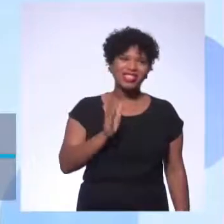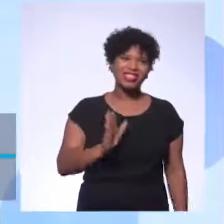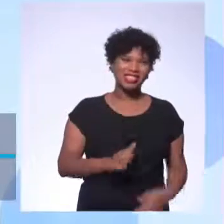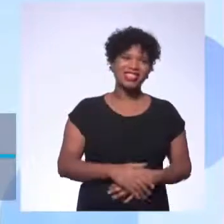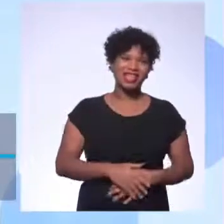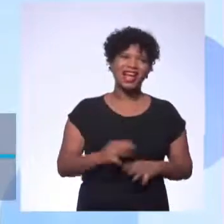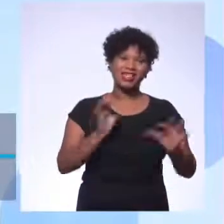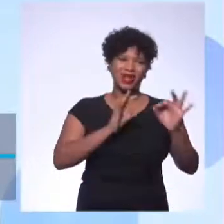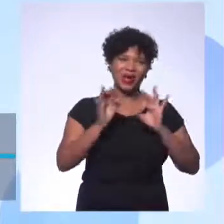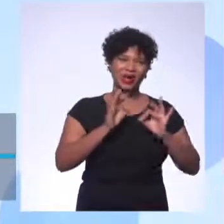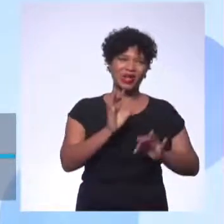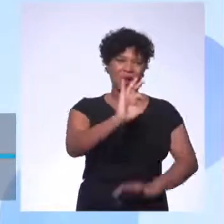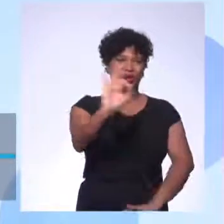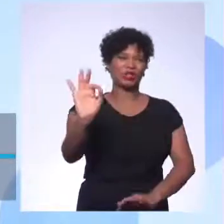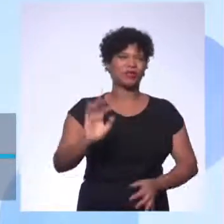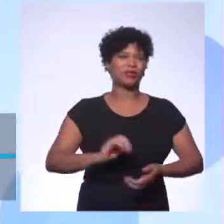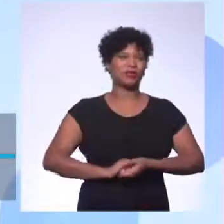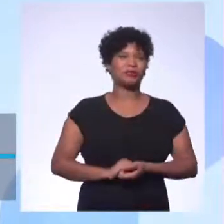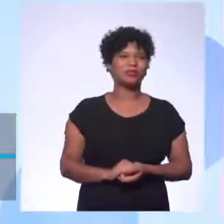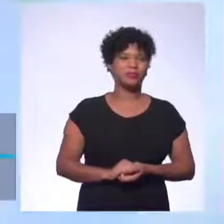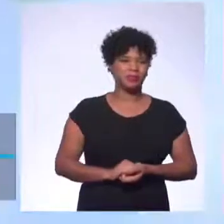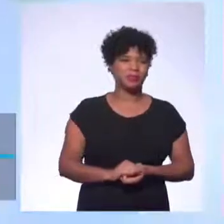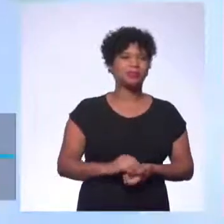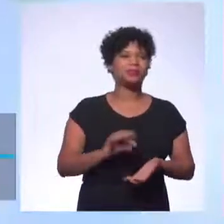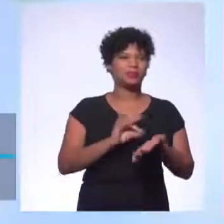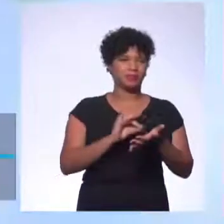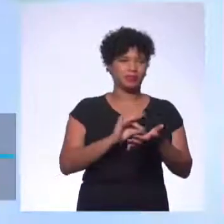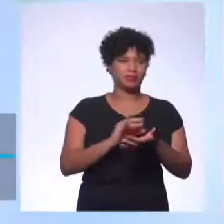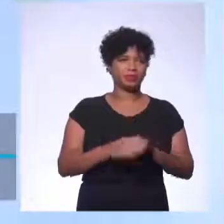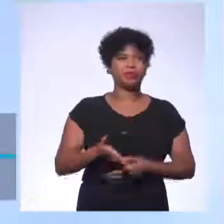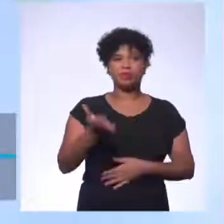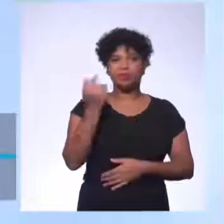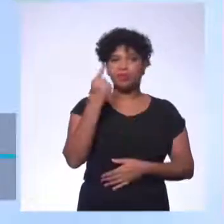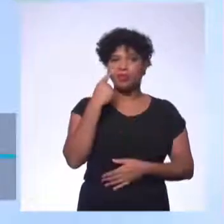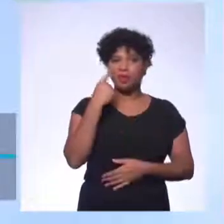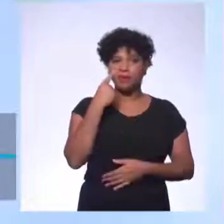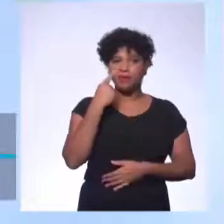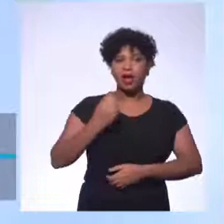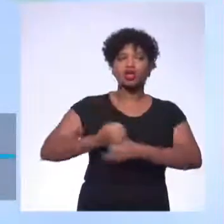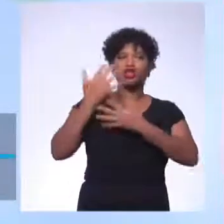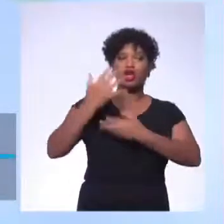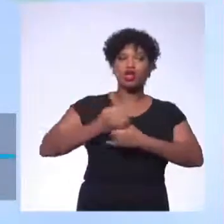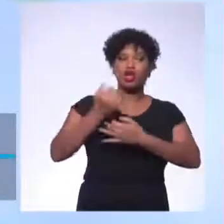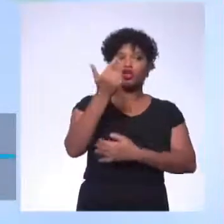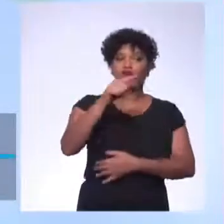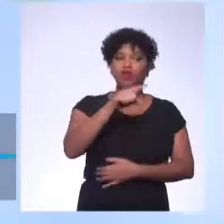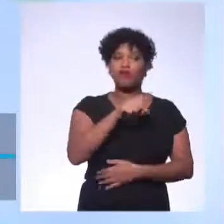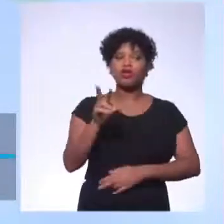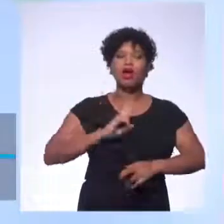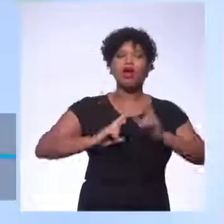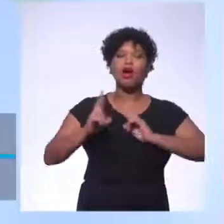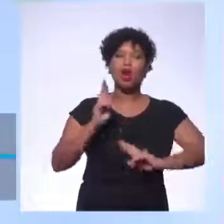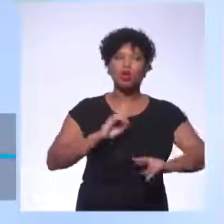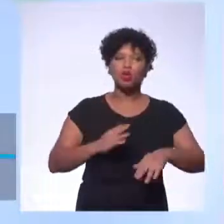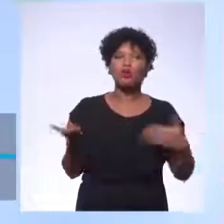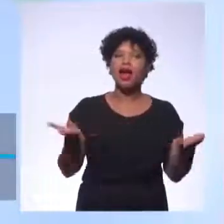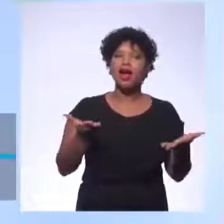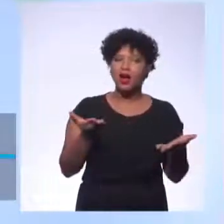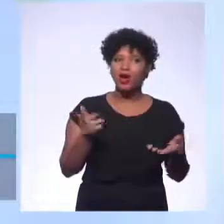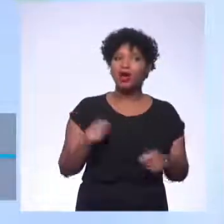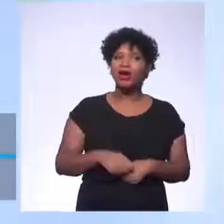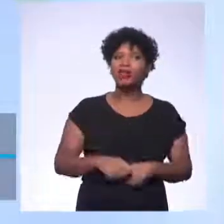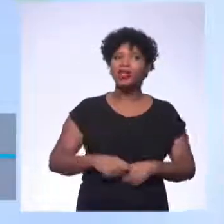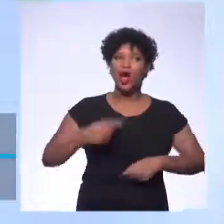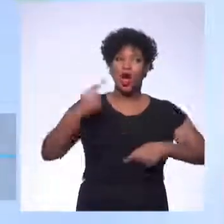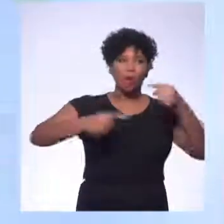se acertou. Isso é tranquilo, tá? É verdade, gente. Então, vamos lá para o chat. Mais uma questão para vocês responderem. Agora vai começar a